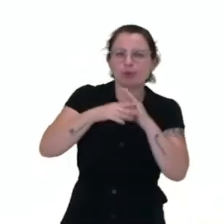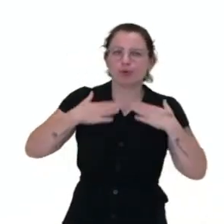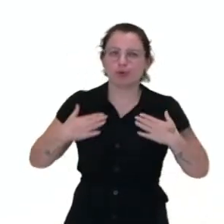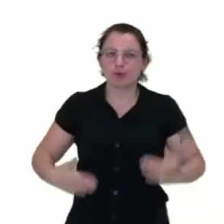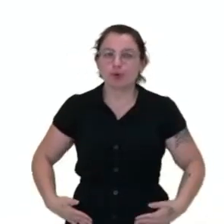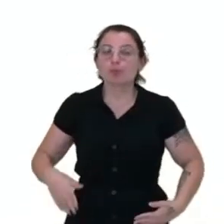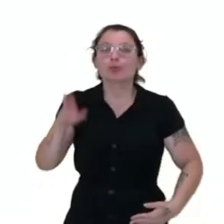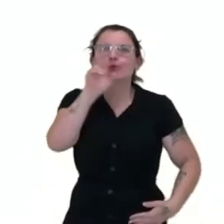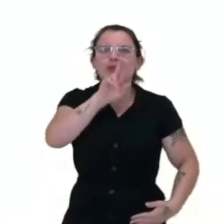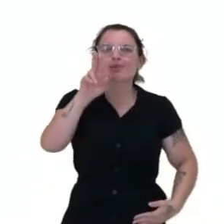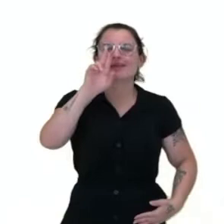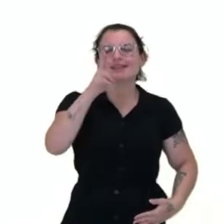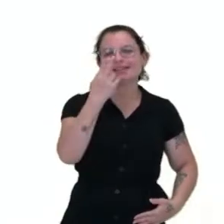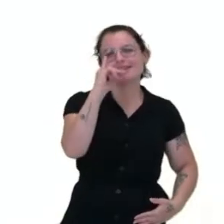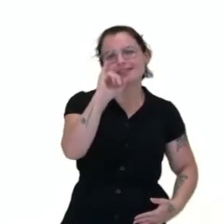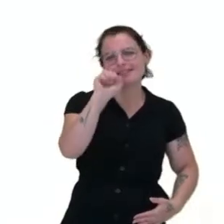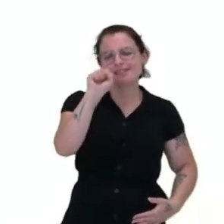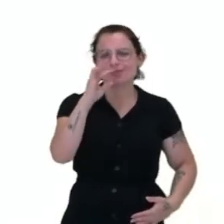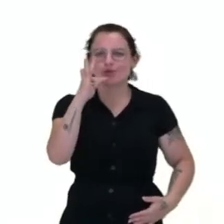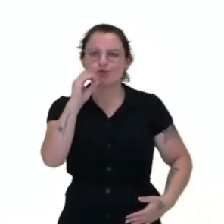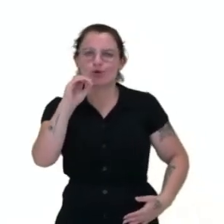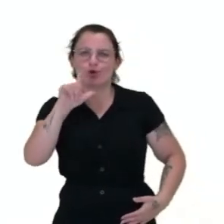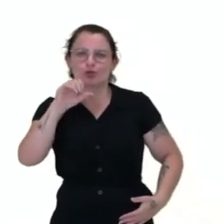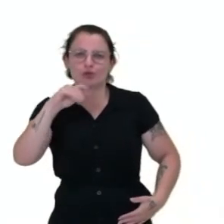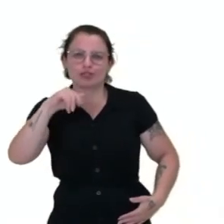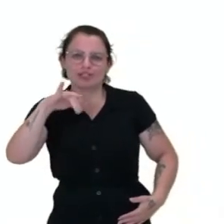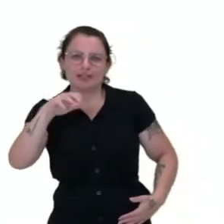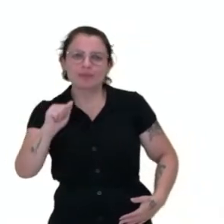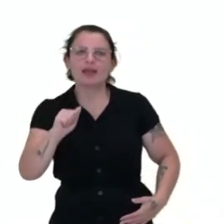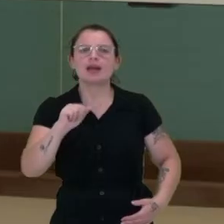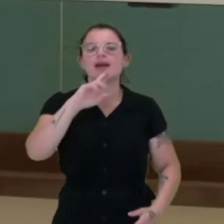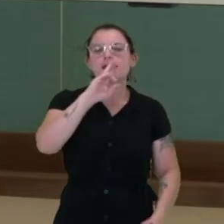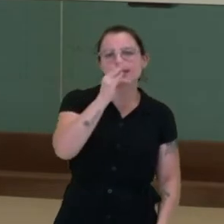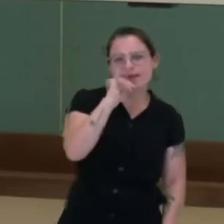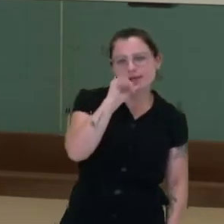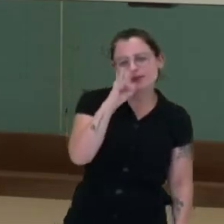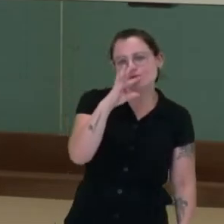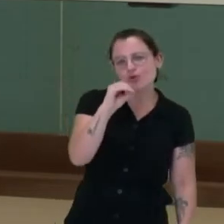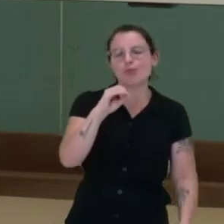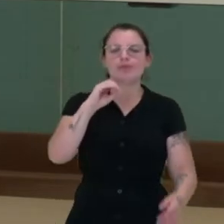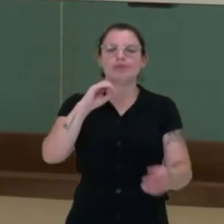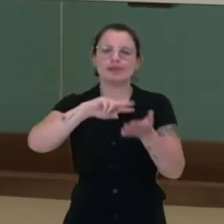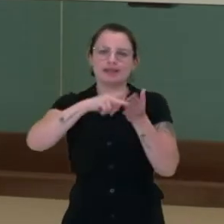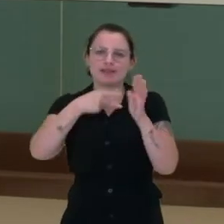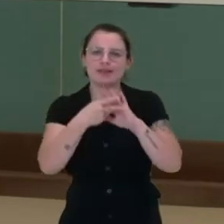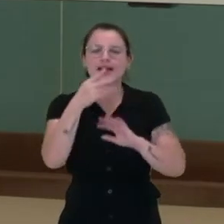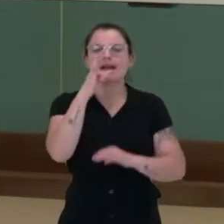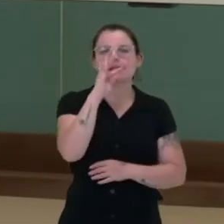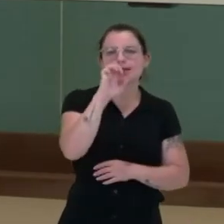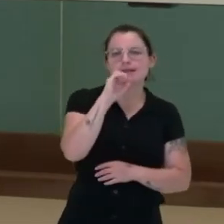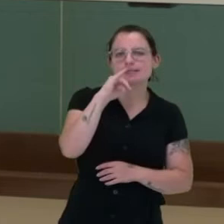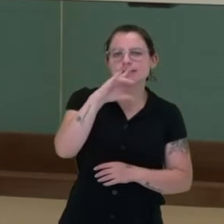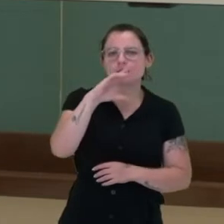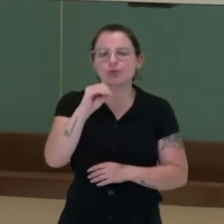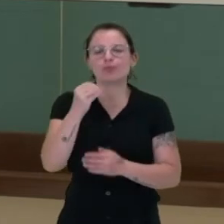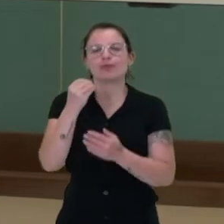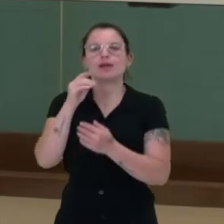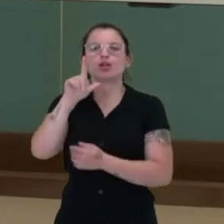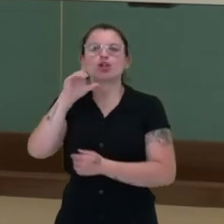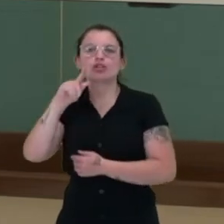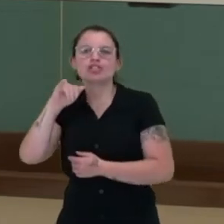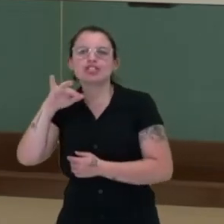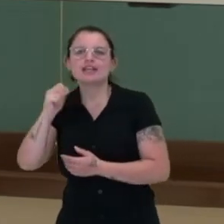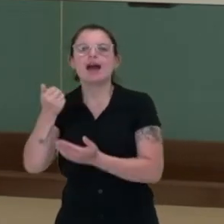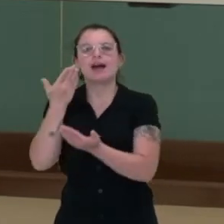se chama histologia. Isto vem de tecido, logia, estudo. Estudo dos tecidos.